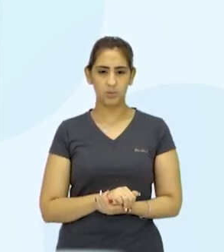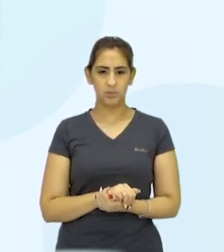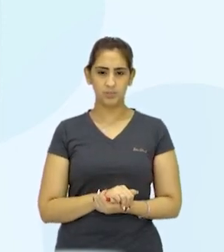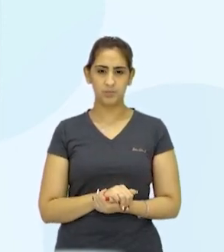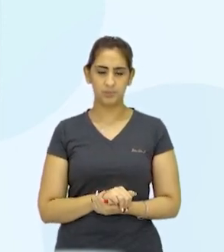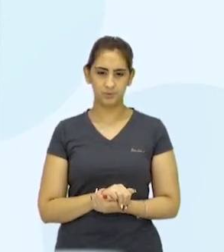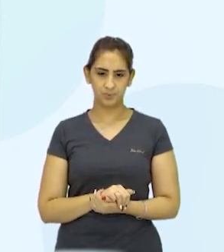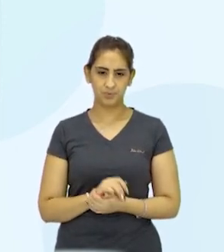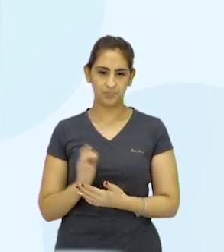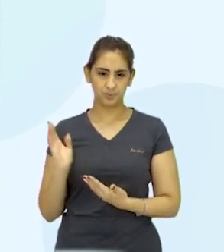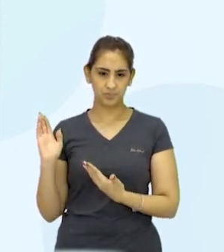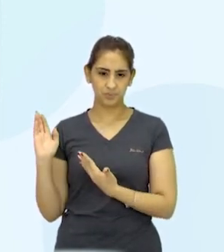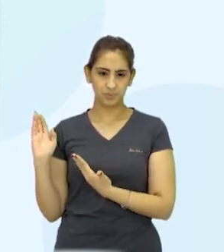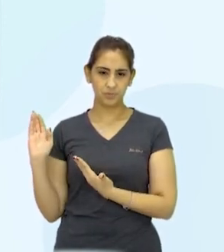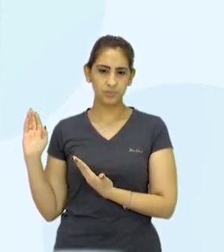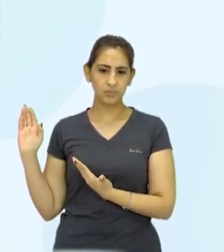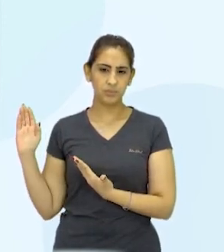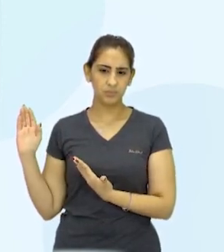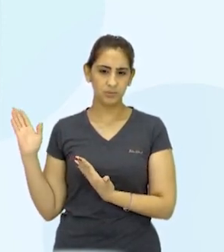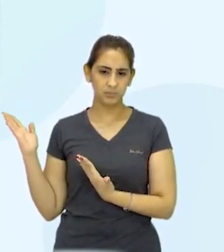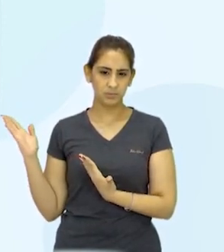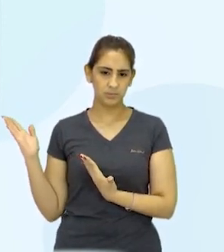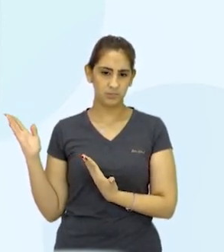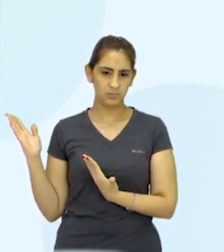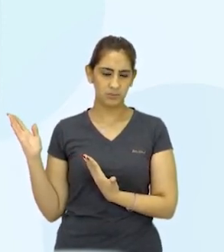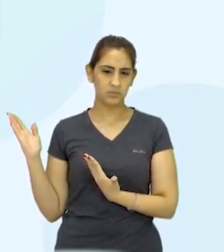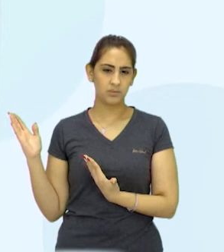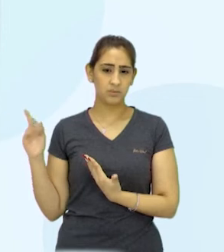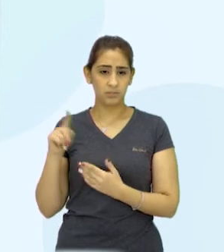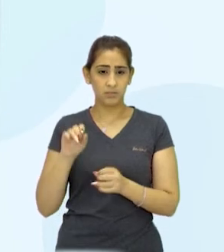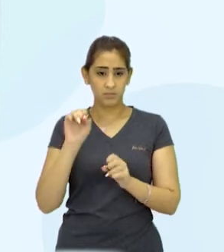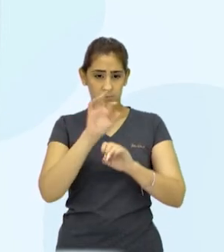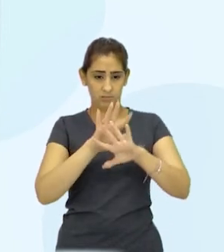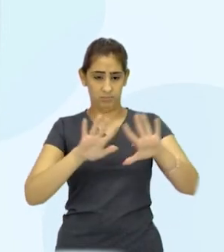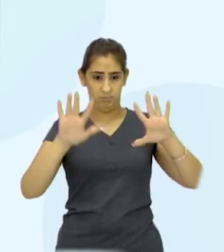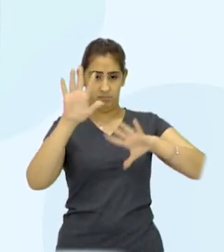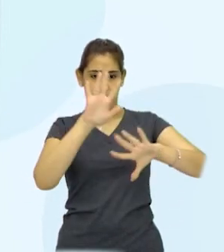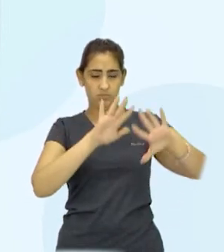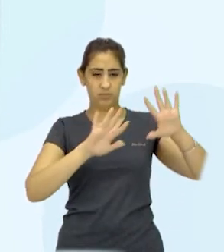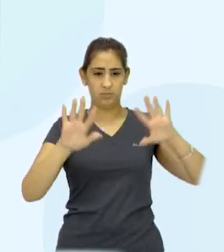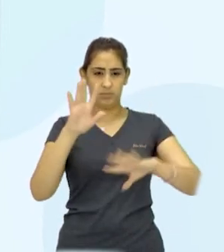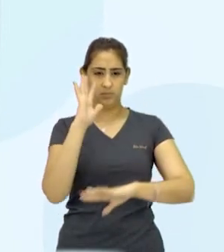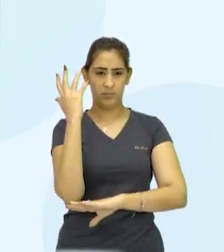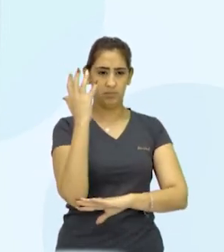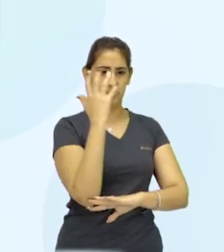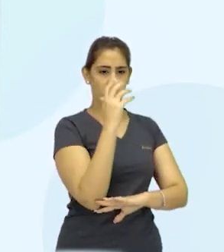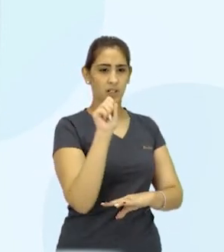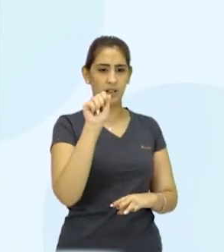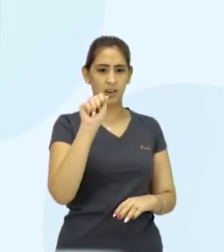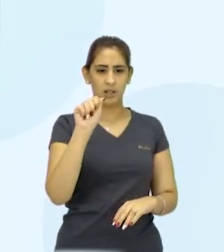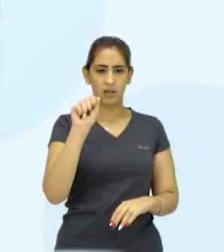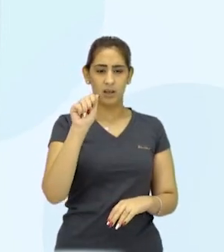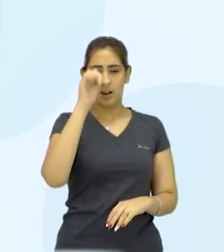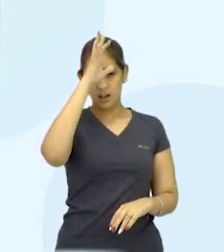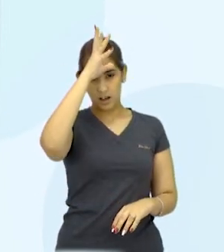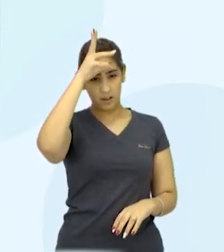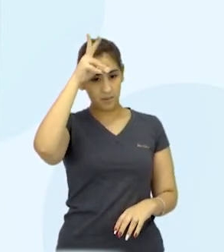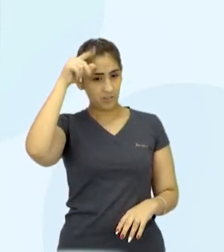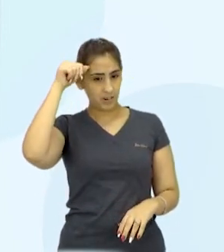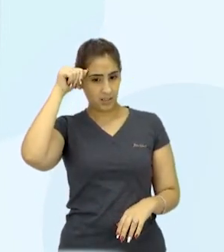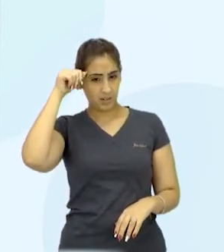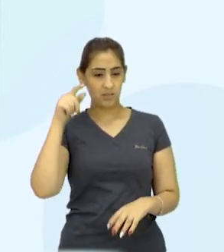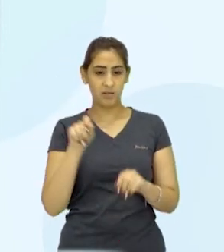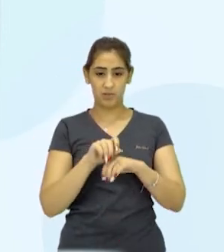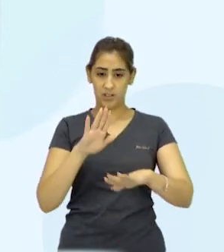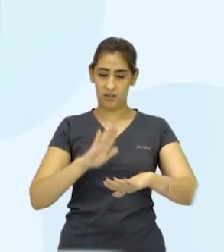Isso. Essa é uma paisagem, né, da África. É um trabalho minucioso, foi